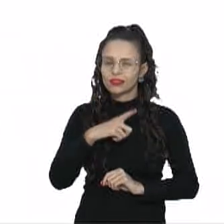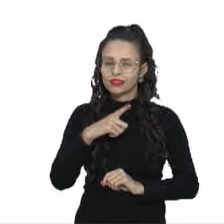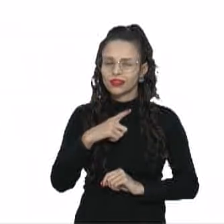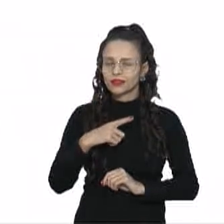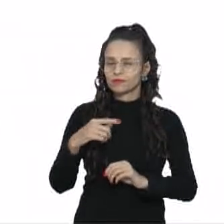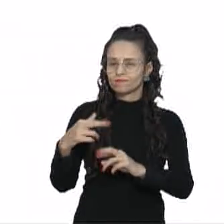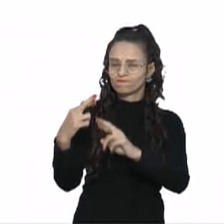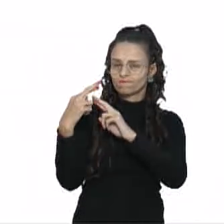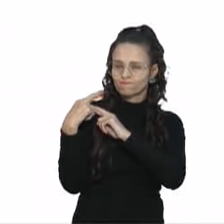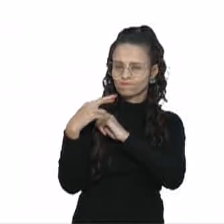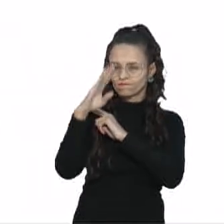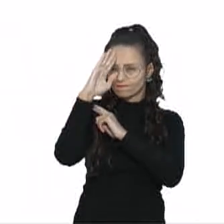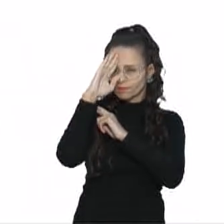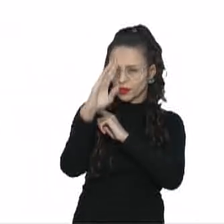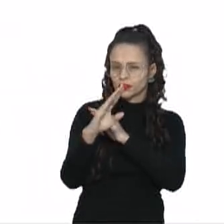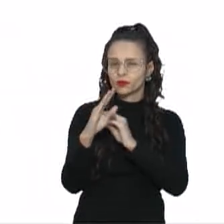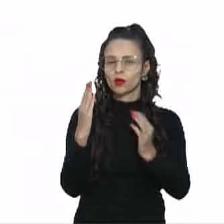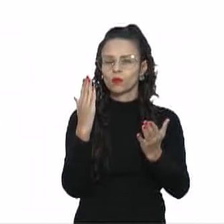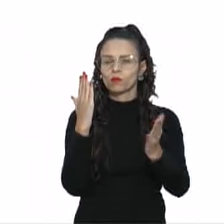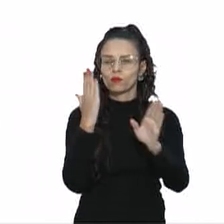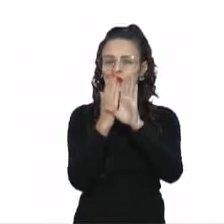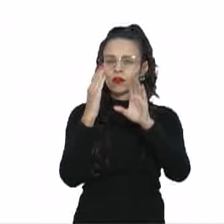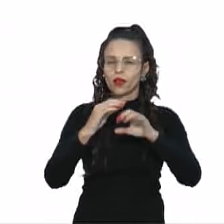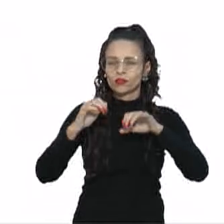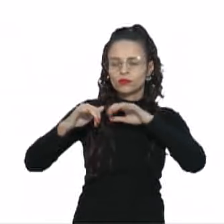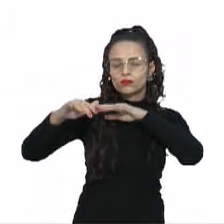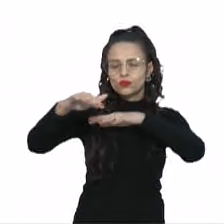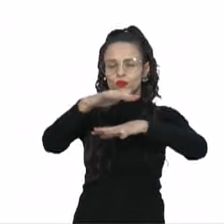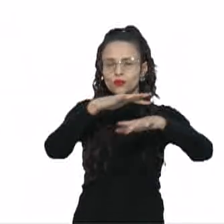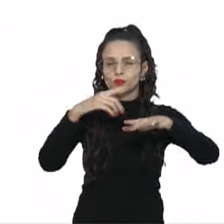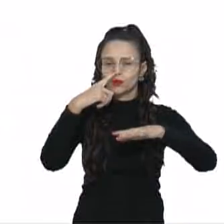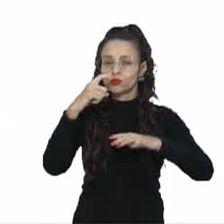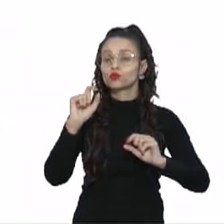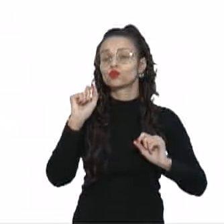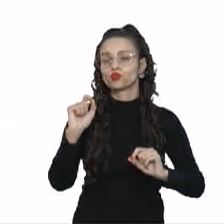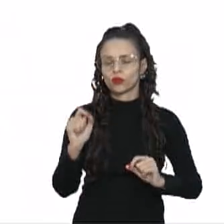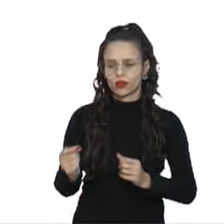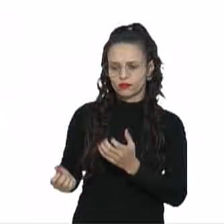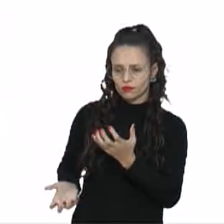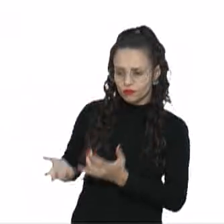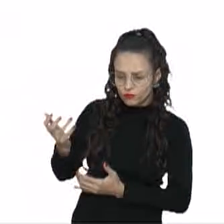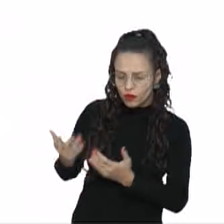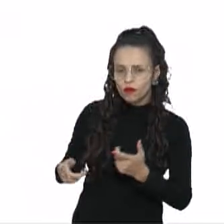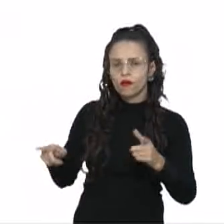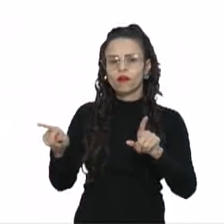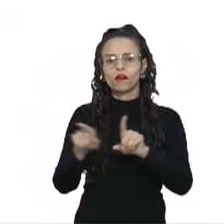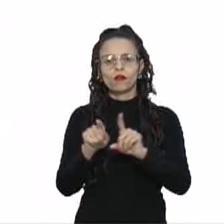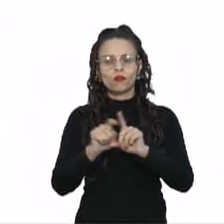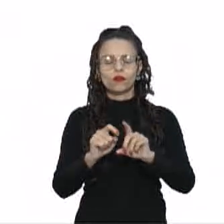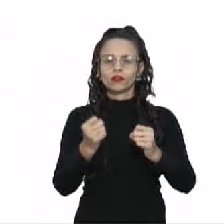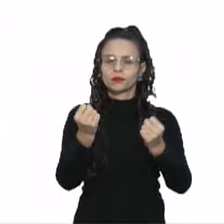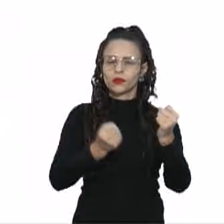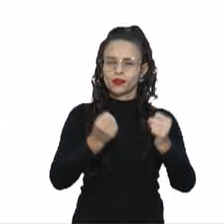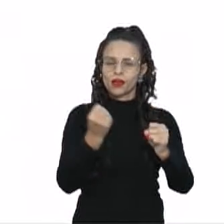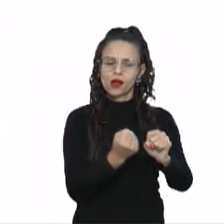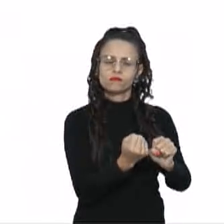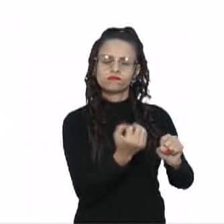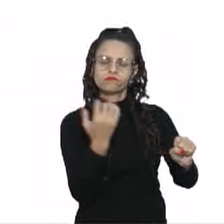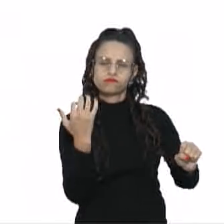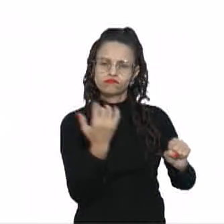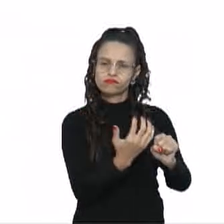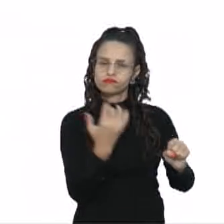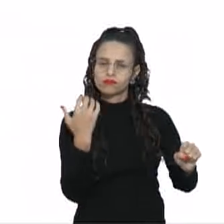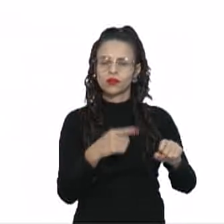os incêndios, depois a queima de combustíveis nos veículos e o lançamento de substâncias